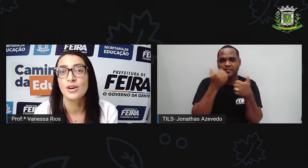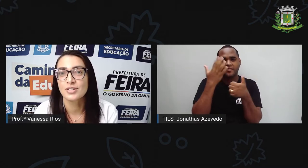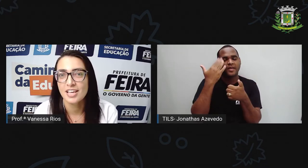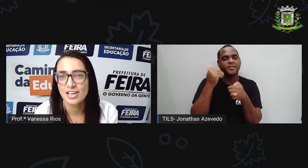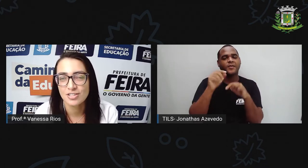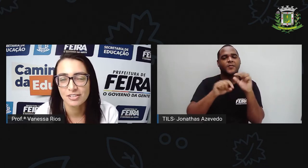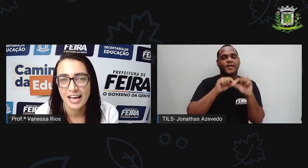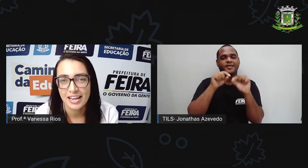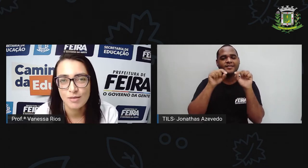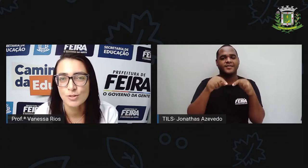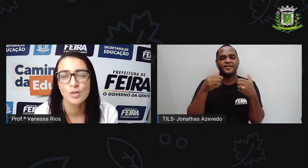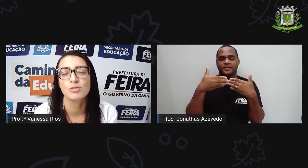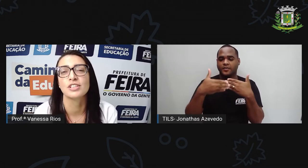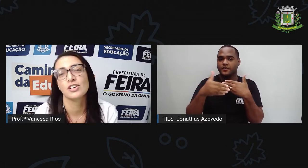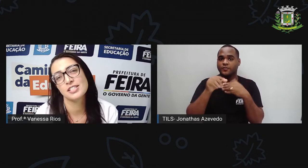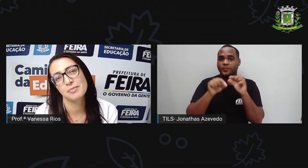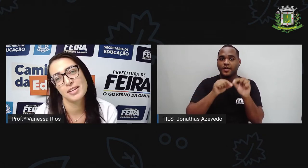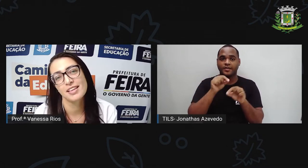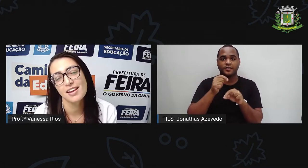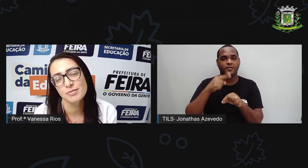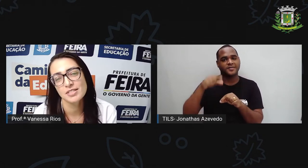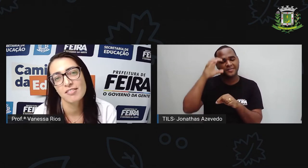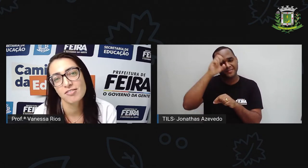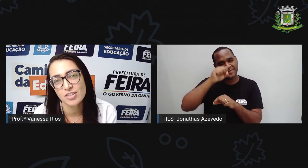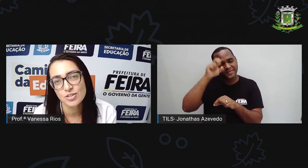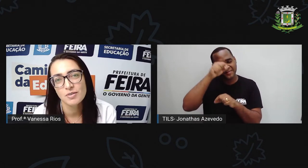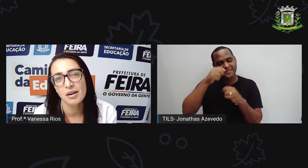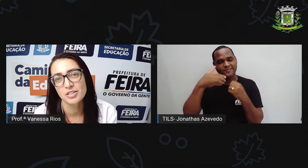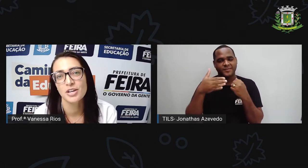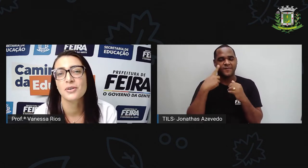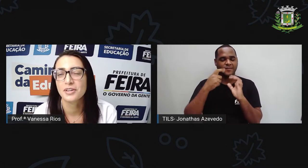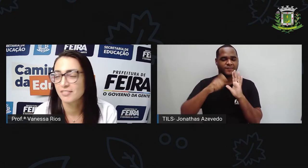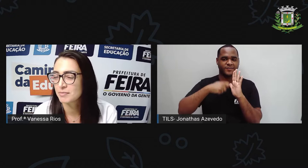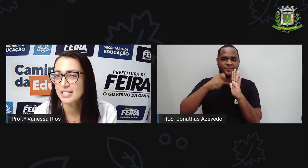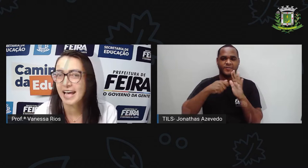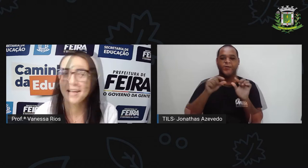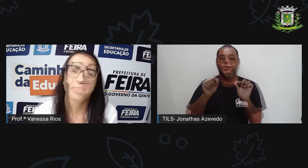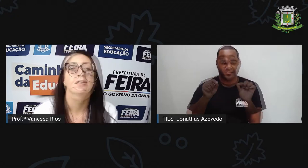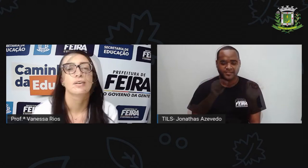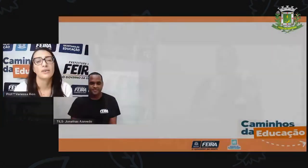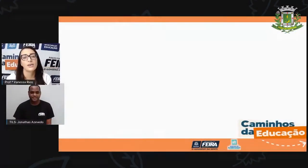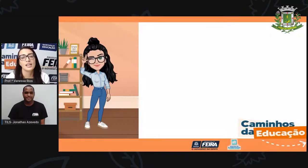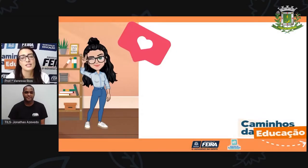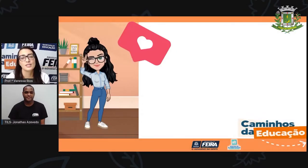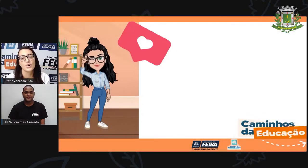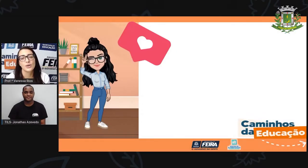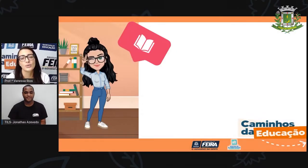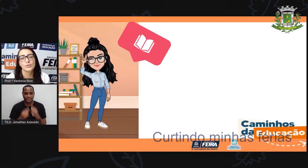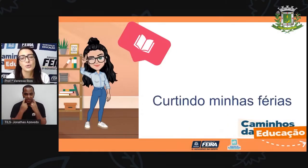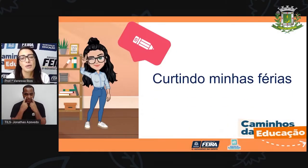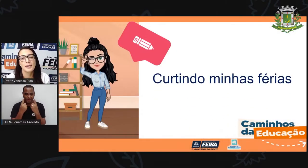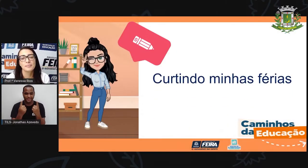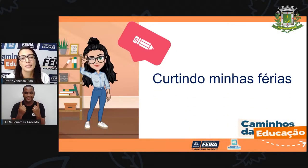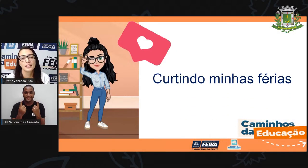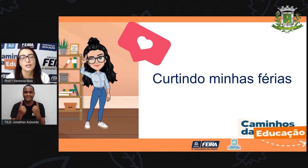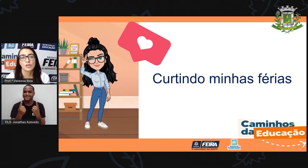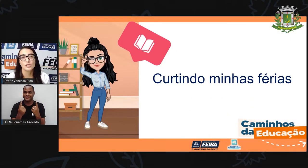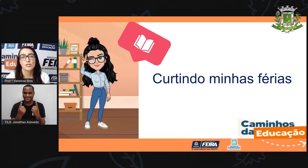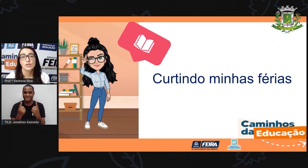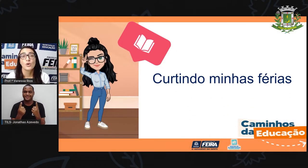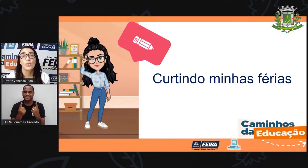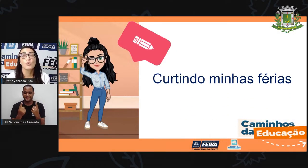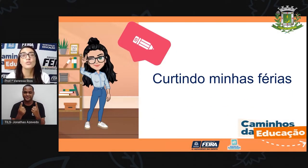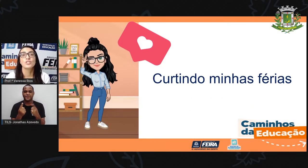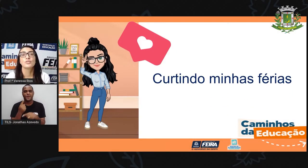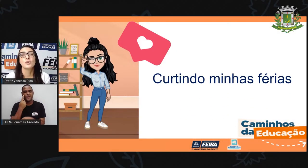o que nós estudaremos, sobre o que nós aprenderemos na videoaula de agora. Vamos lá? Olhem só, turma.